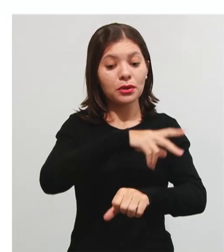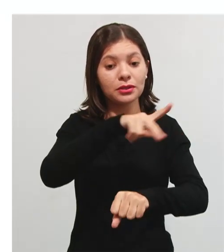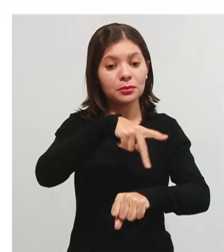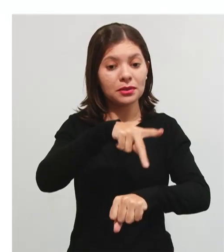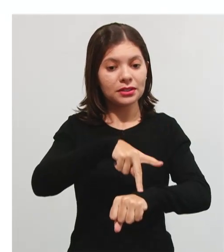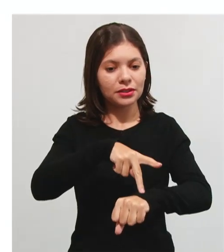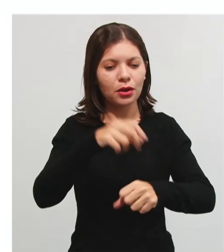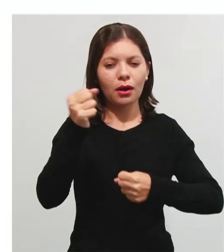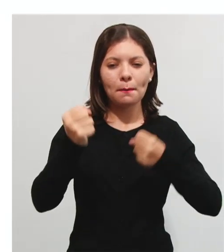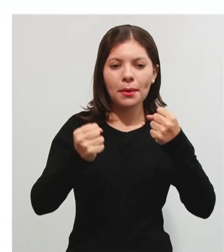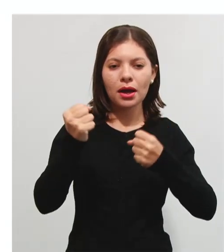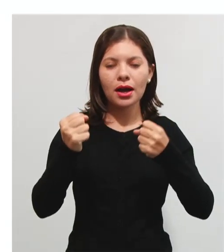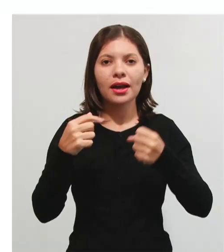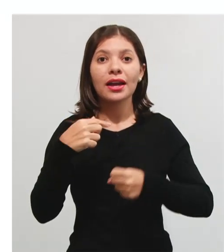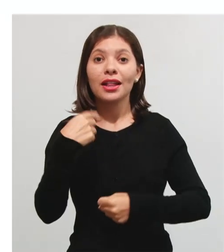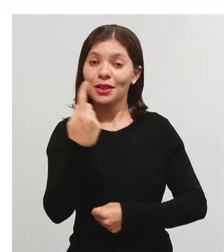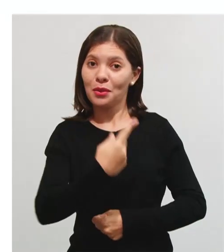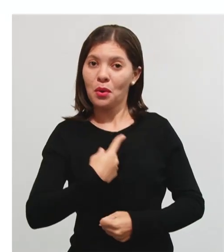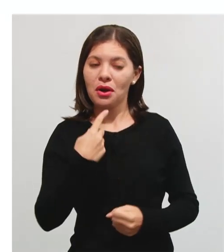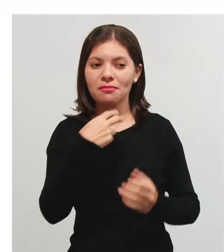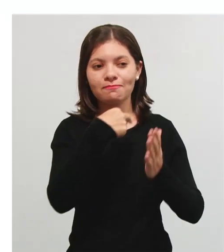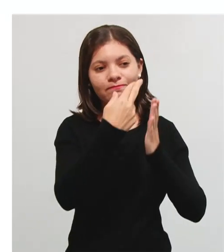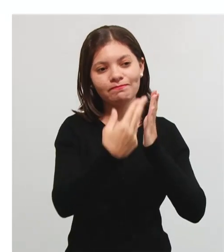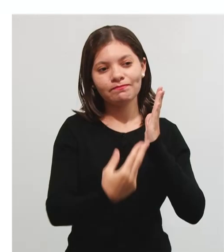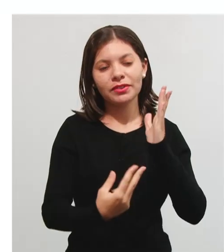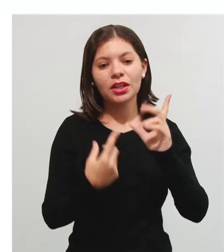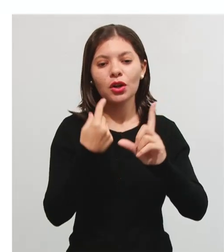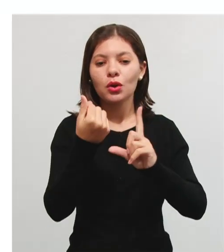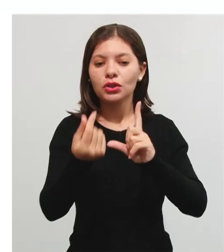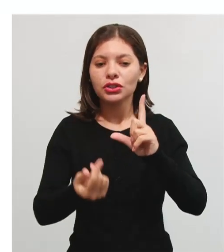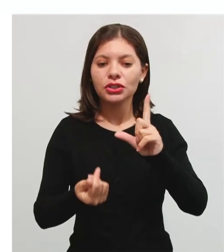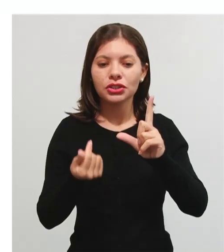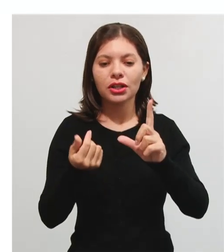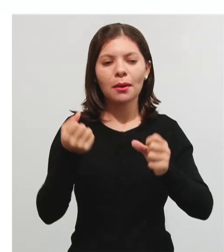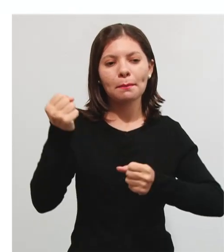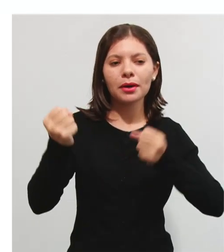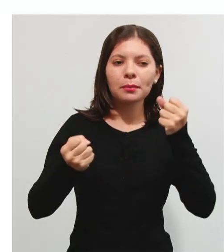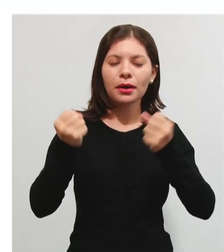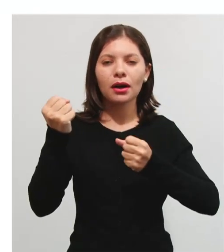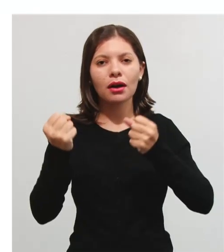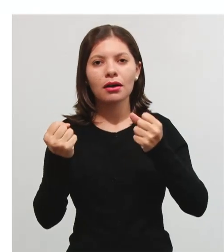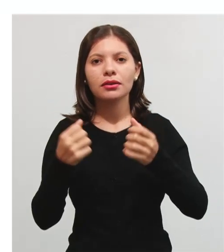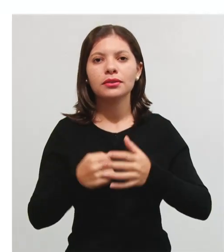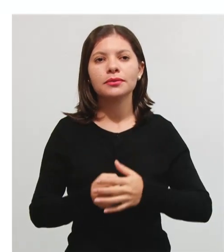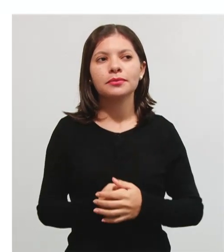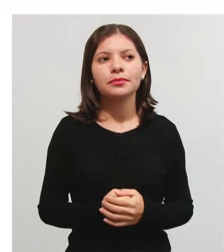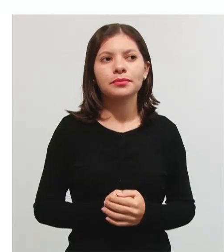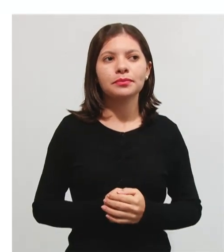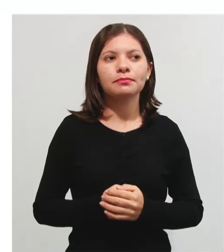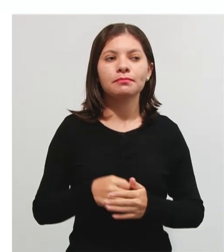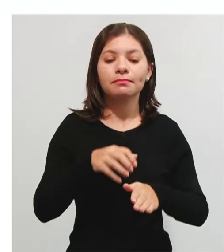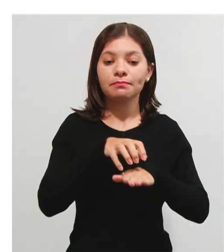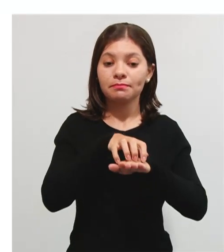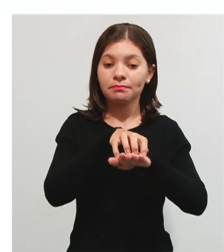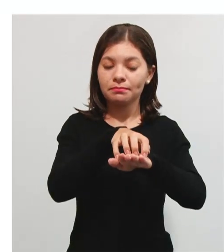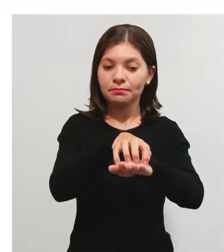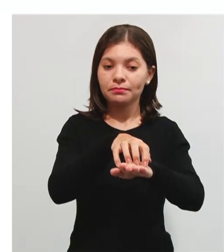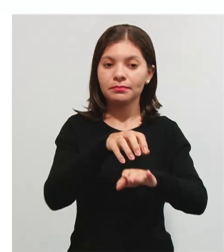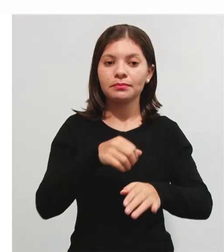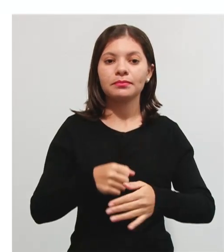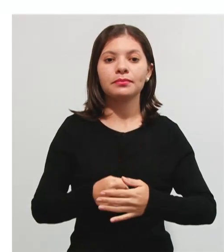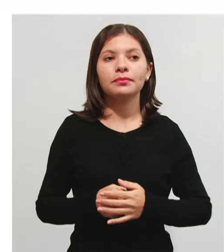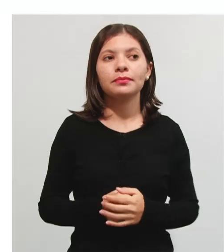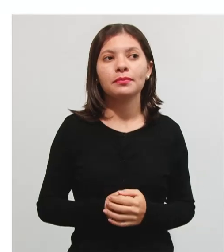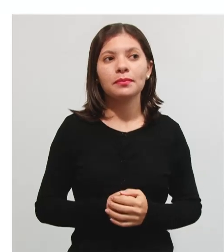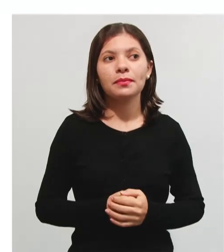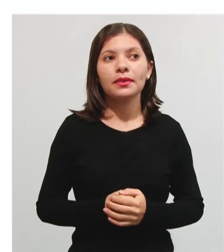porque nós desenhamos a logística em torno de caminhões, carretas, né, o transporte de commodities principalmente. Só